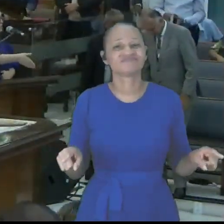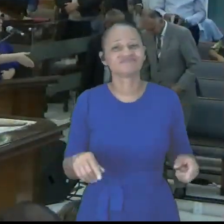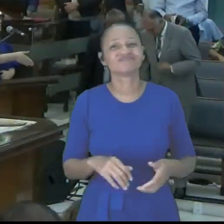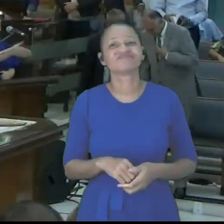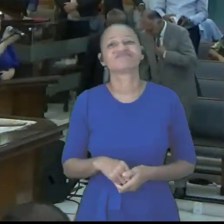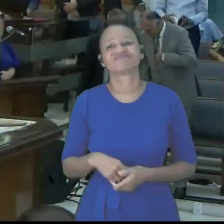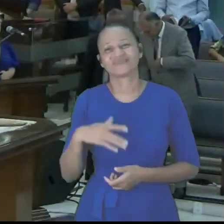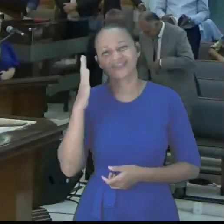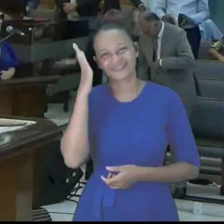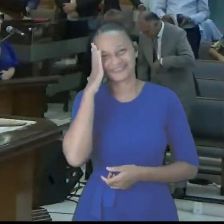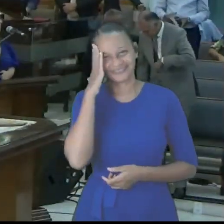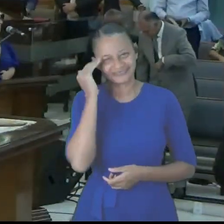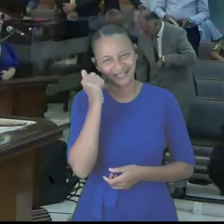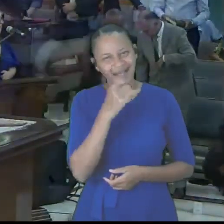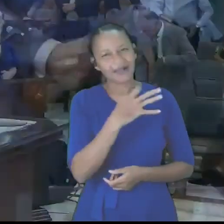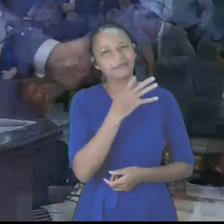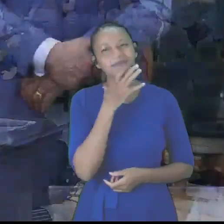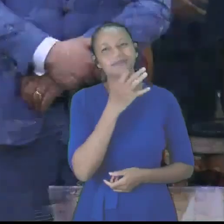bem sabeis.